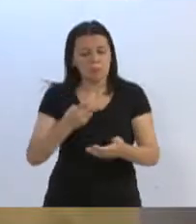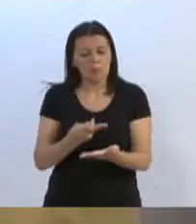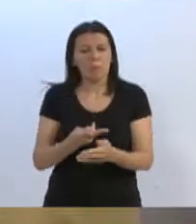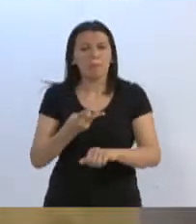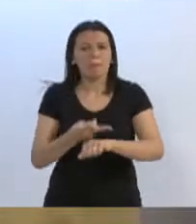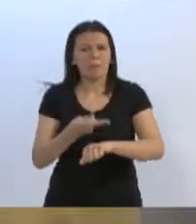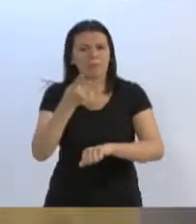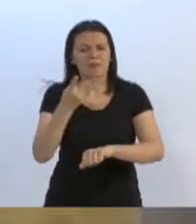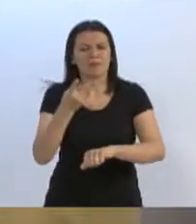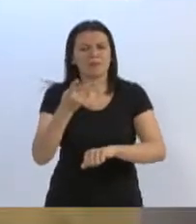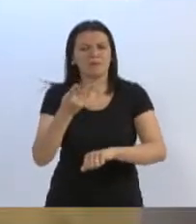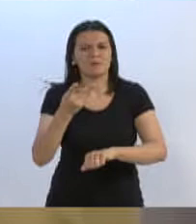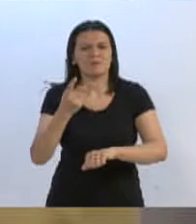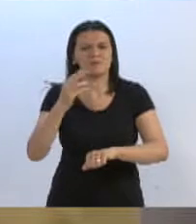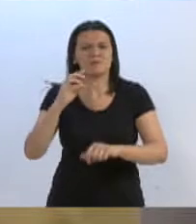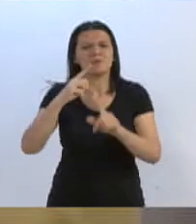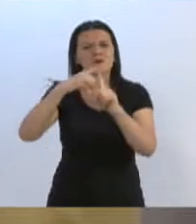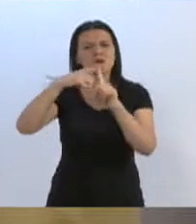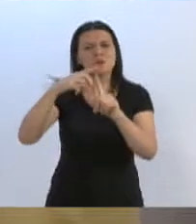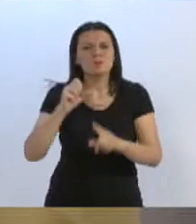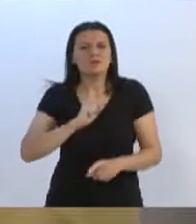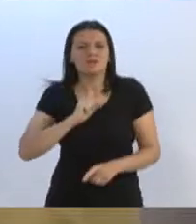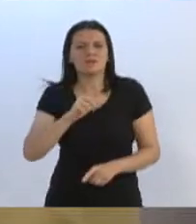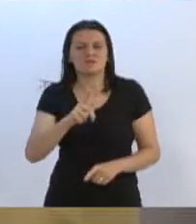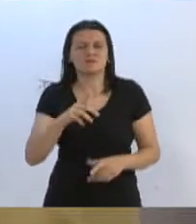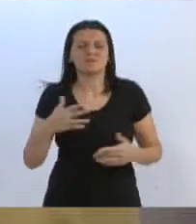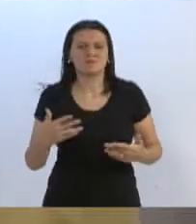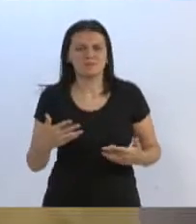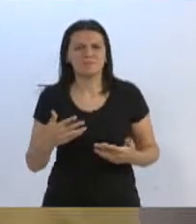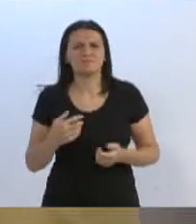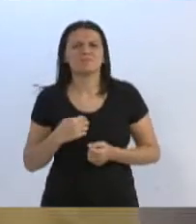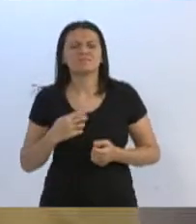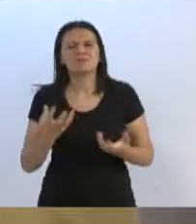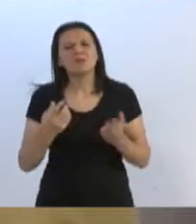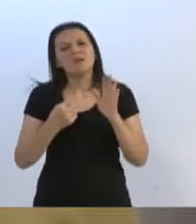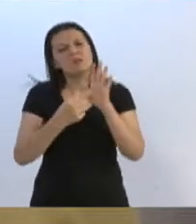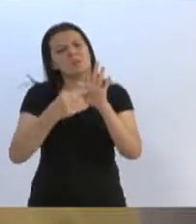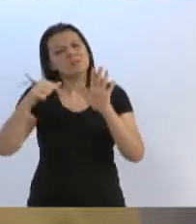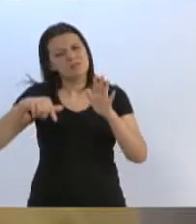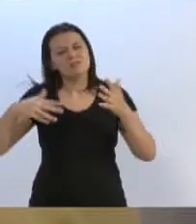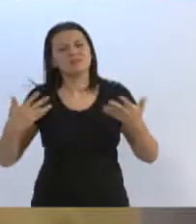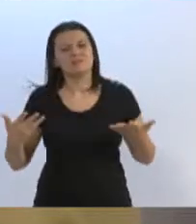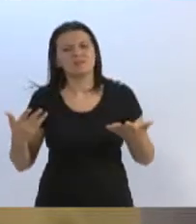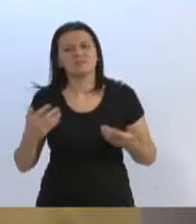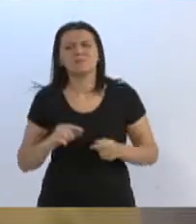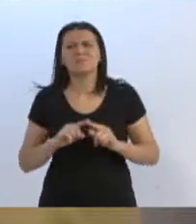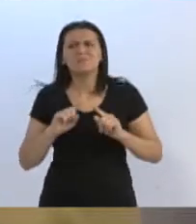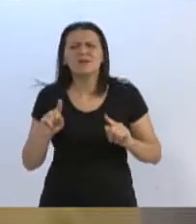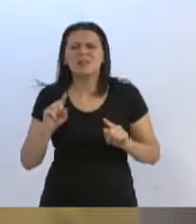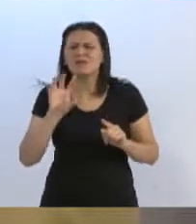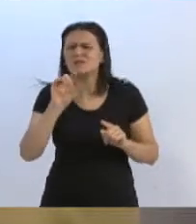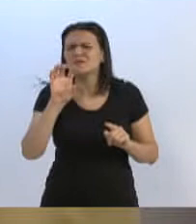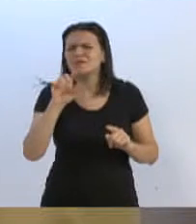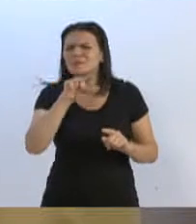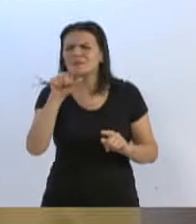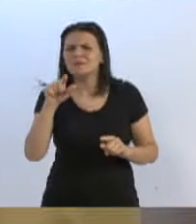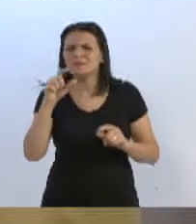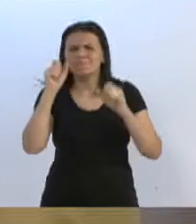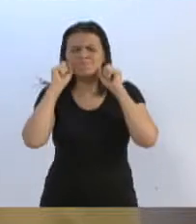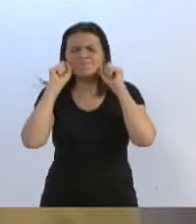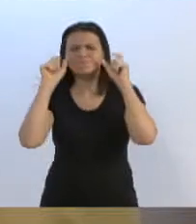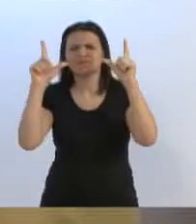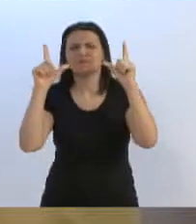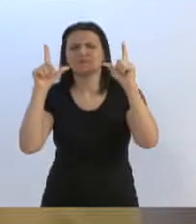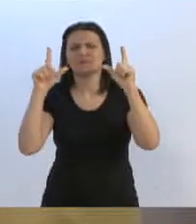da cruz azul e eu não quero exibi lo aqui mas apenas para ficar como alerta para todos